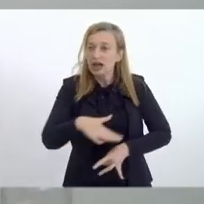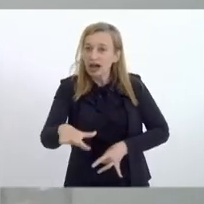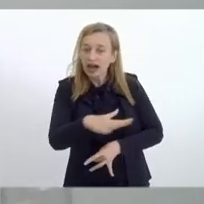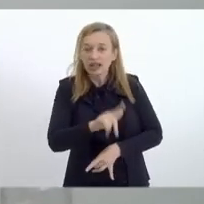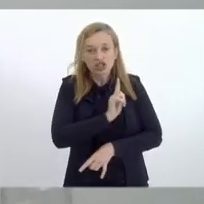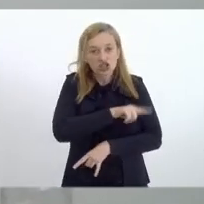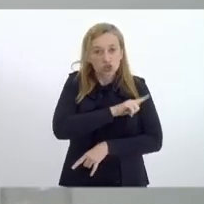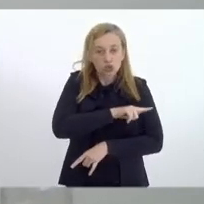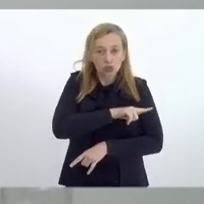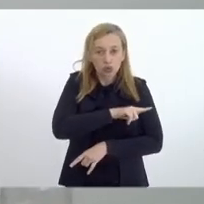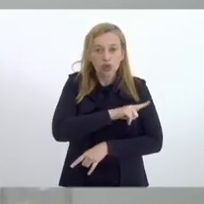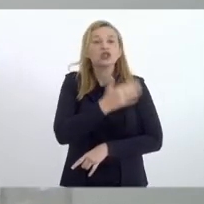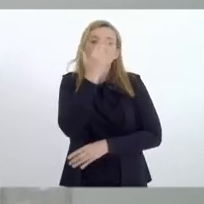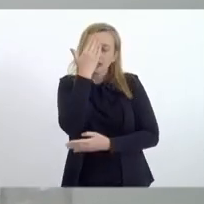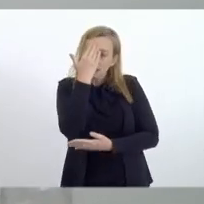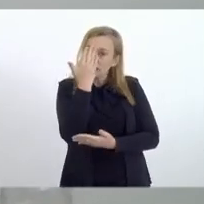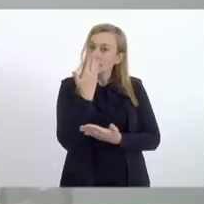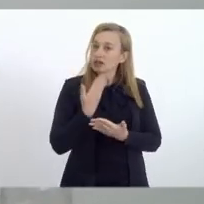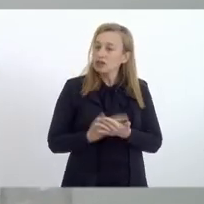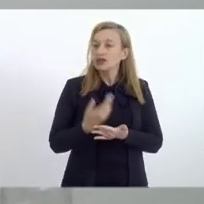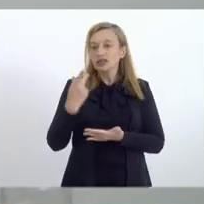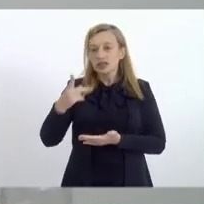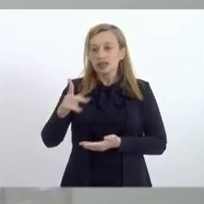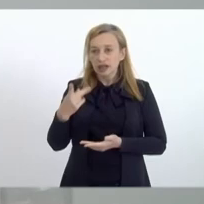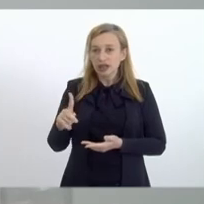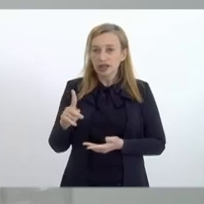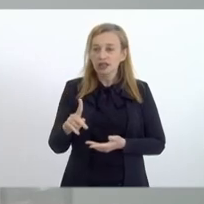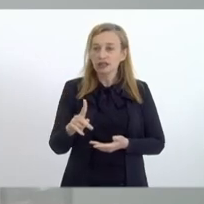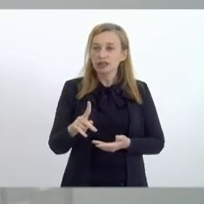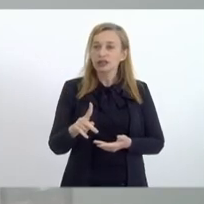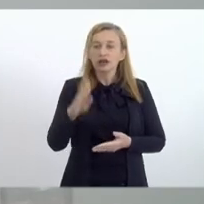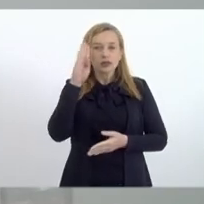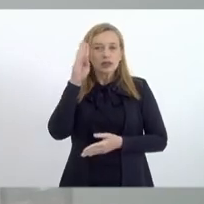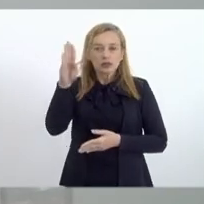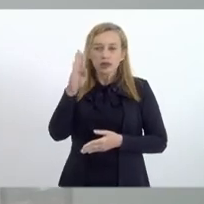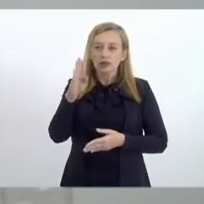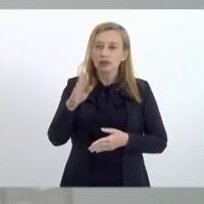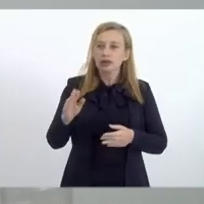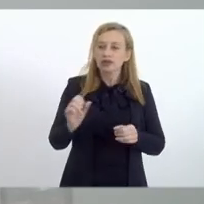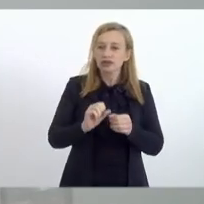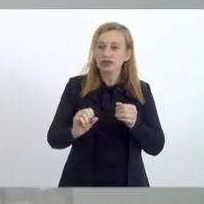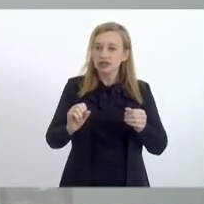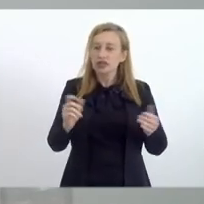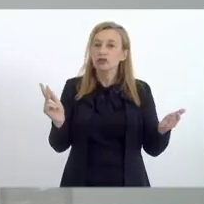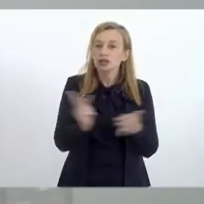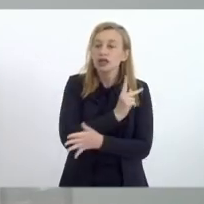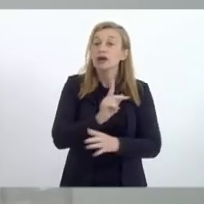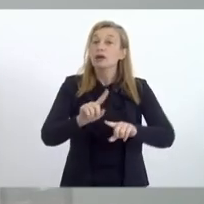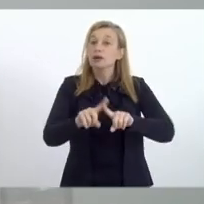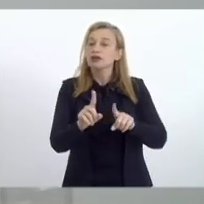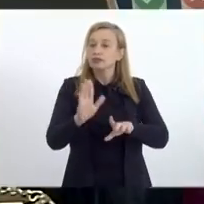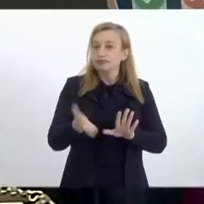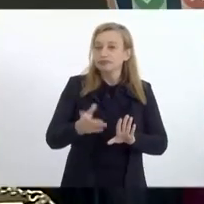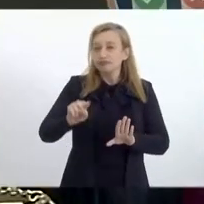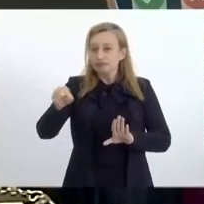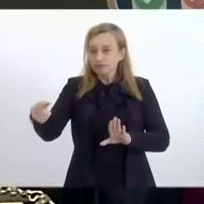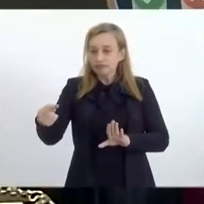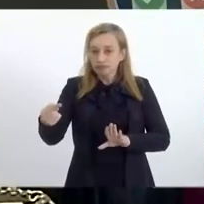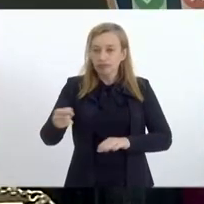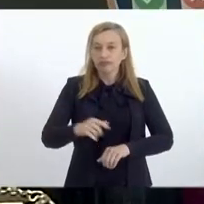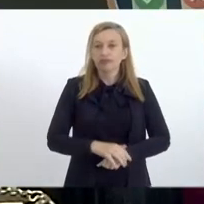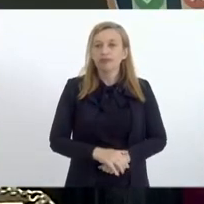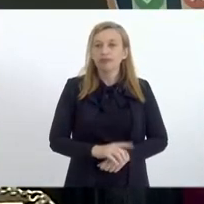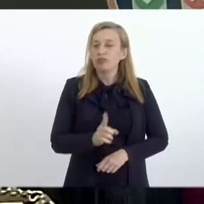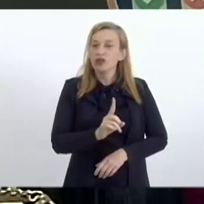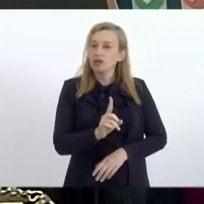gestor e de confiança dele, que são fundamentais para fazer a máquina acontecer. Agora, por outro lado,